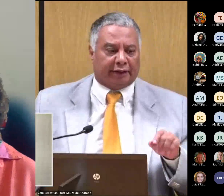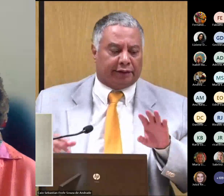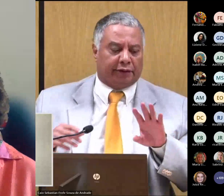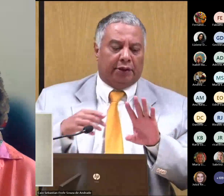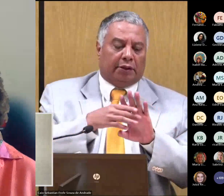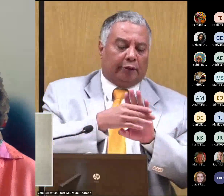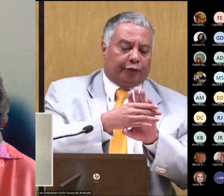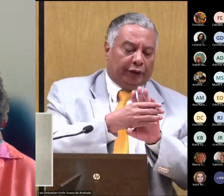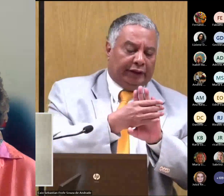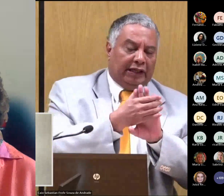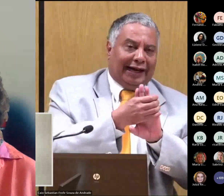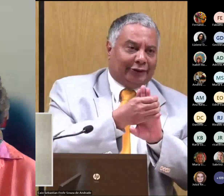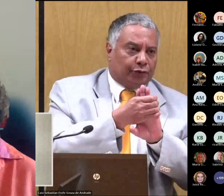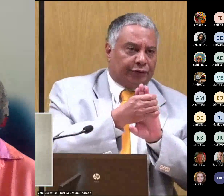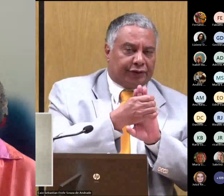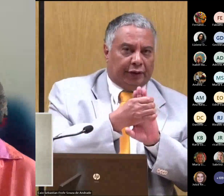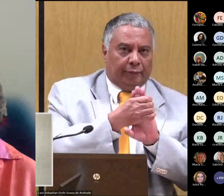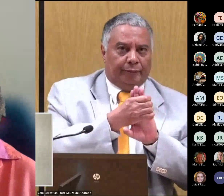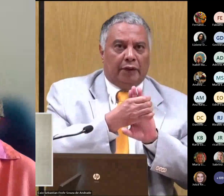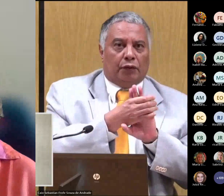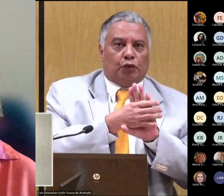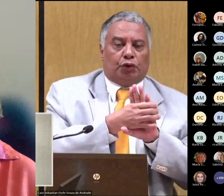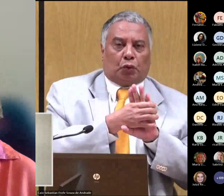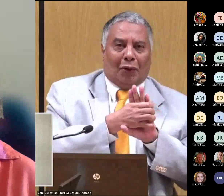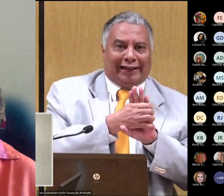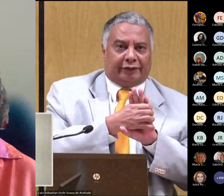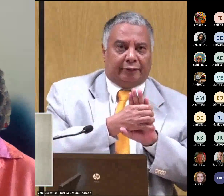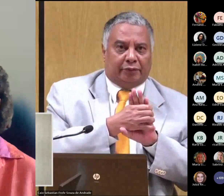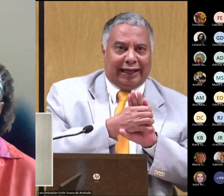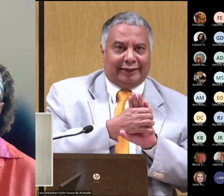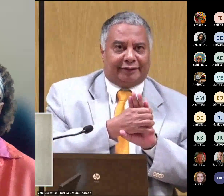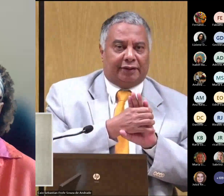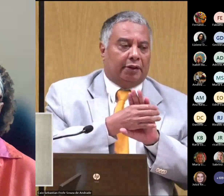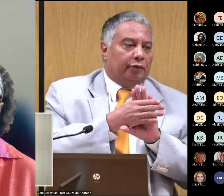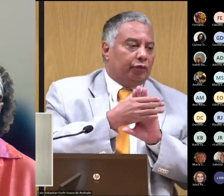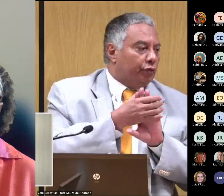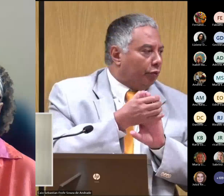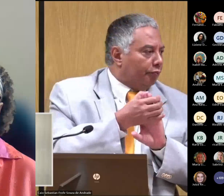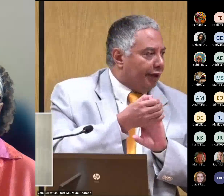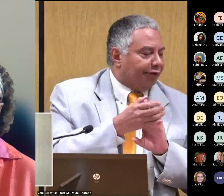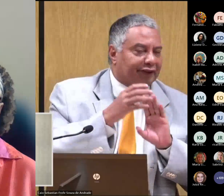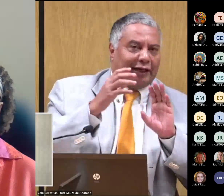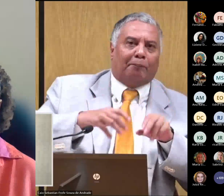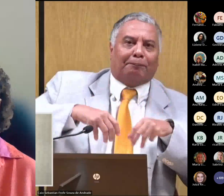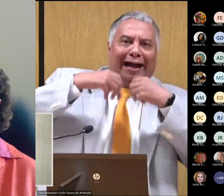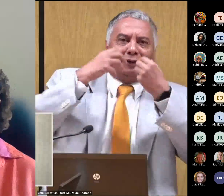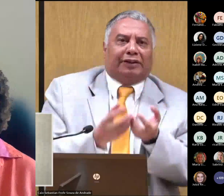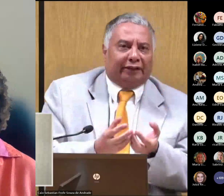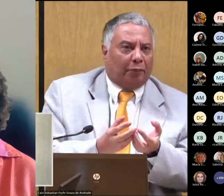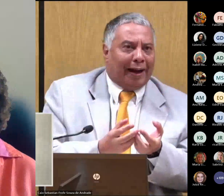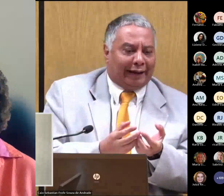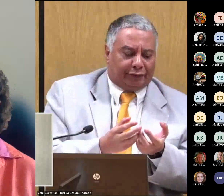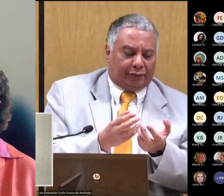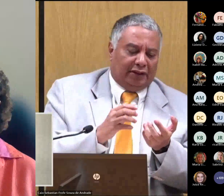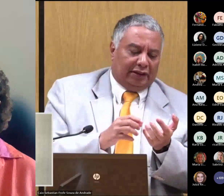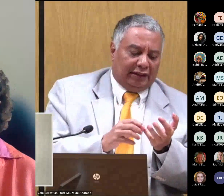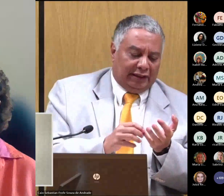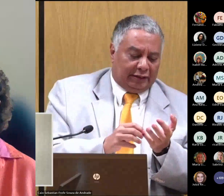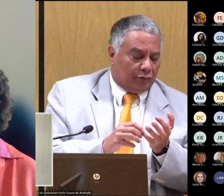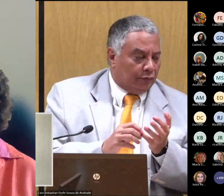interessante que foi a junção dos quatro tribunais no fizeram um pacto dentro do pacto